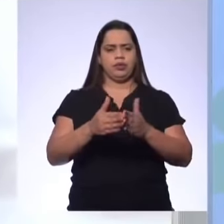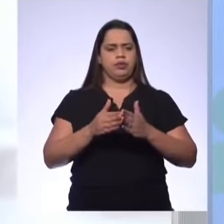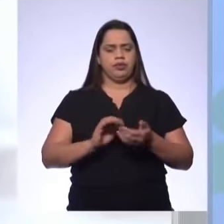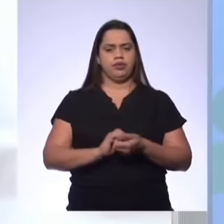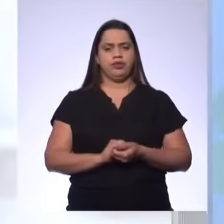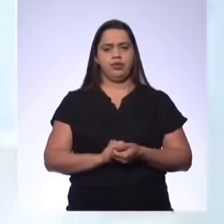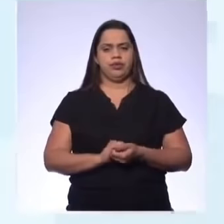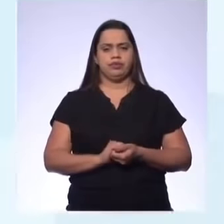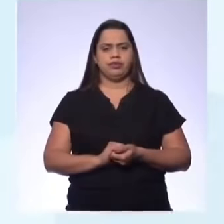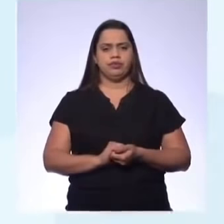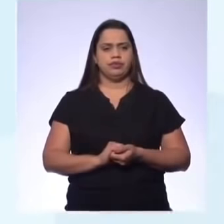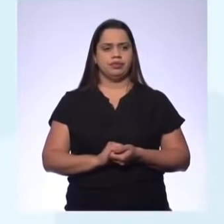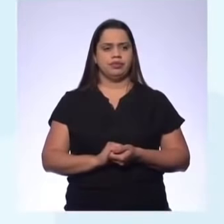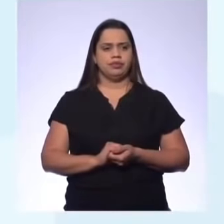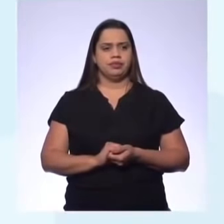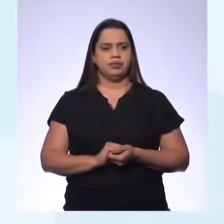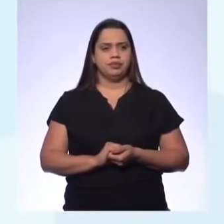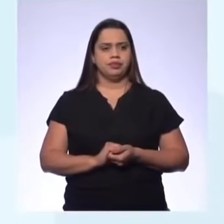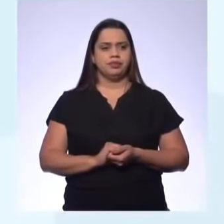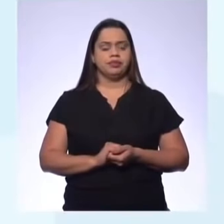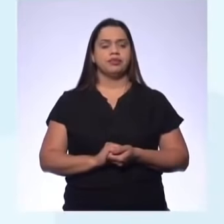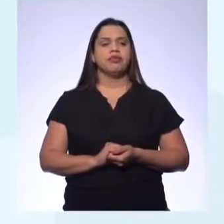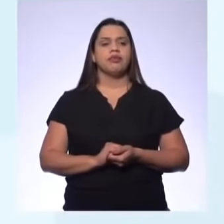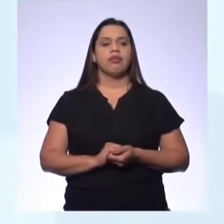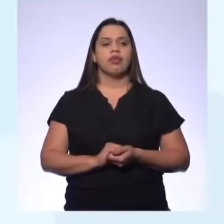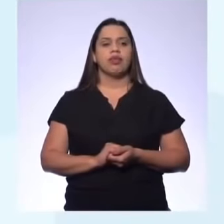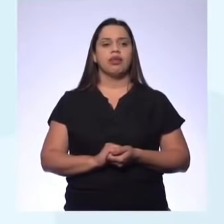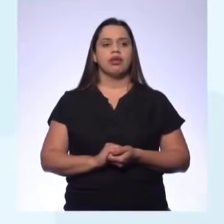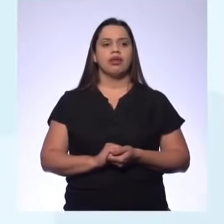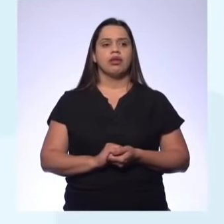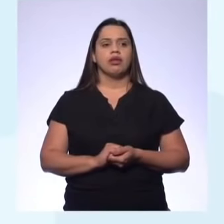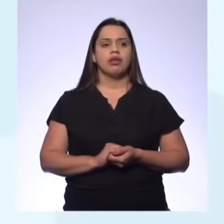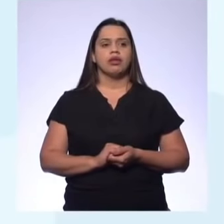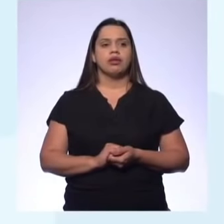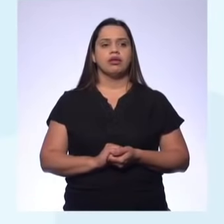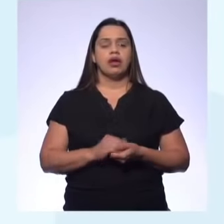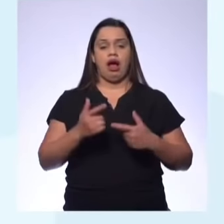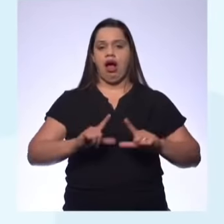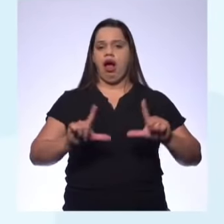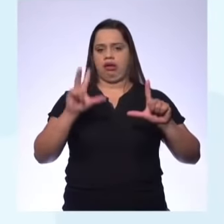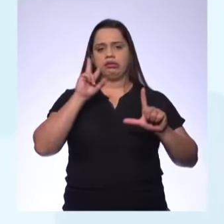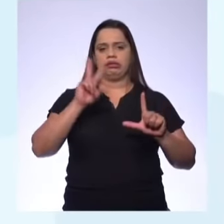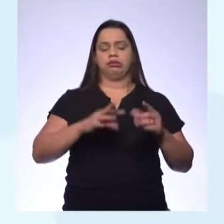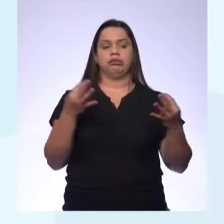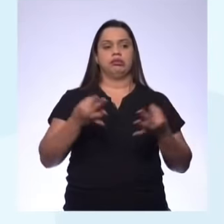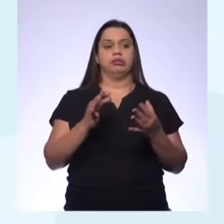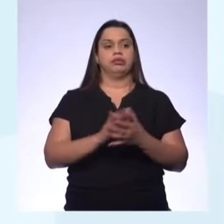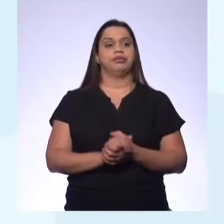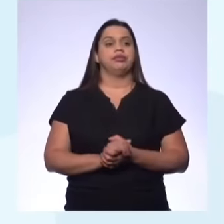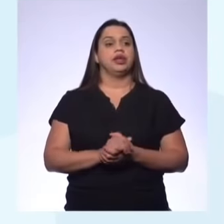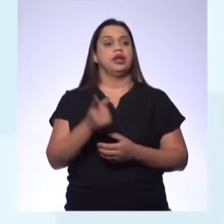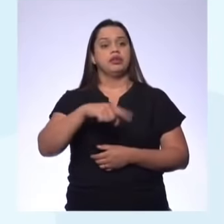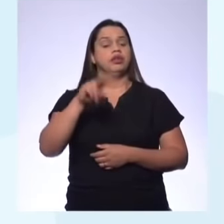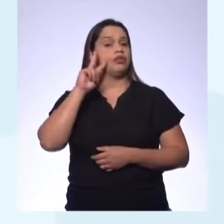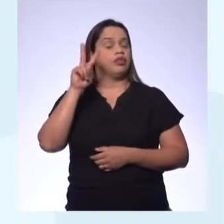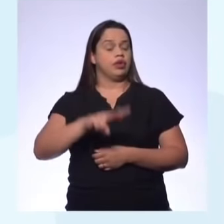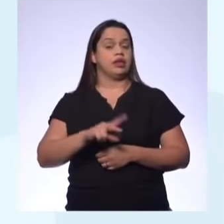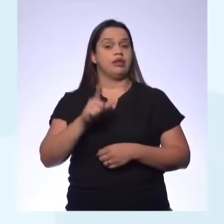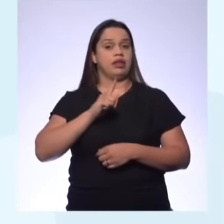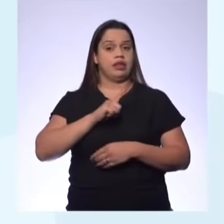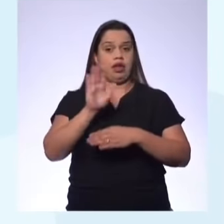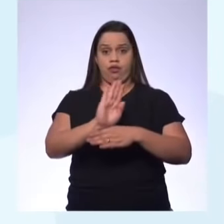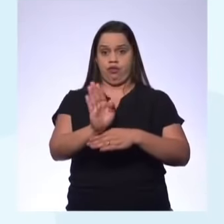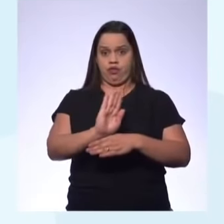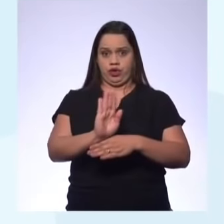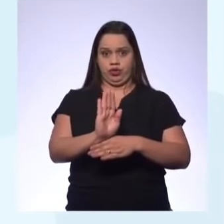favor é quase por a próxima tela é isso aqui vocês vão assistir